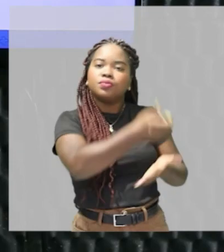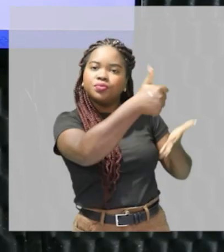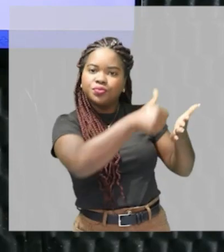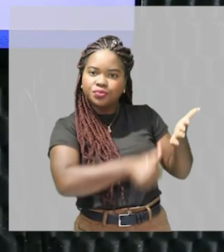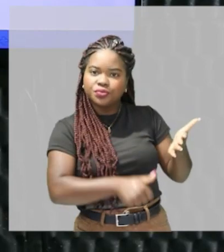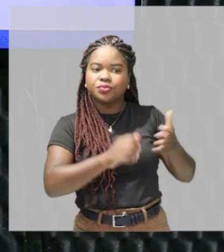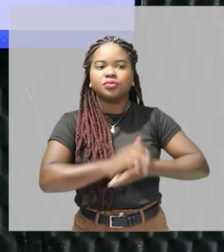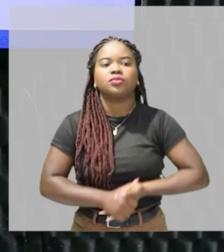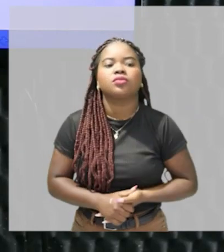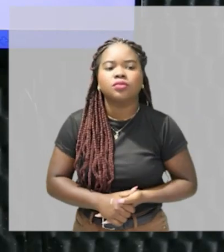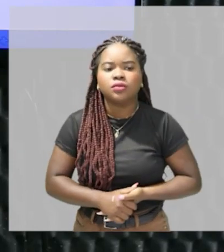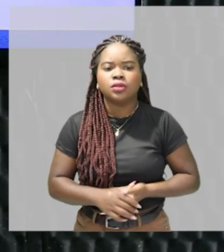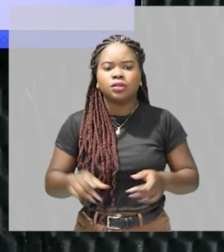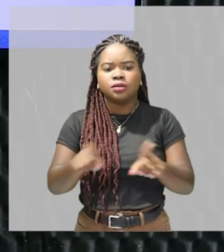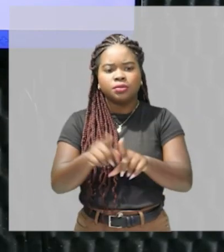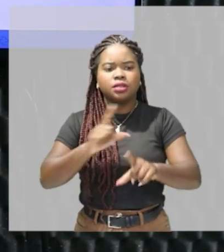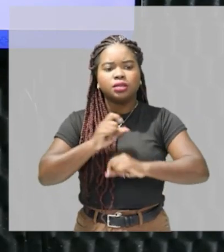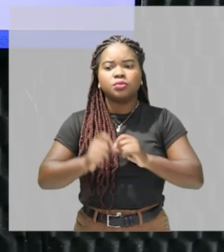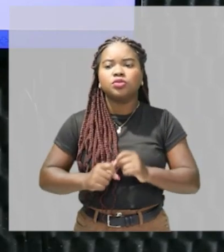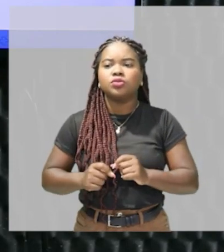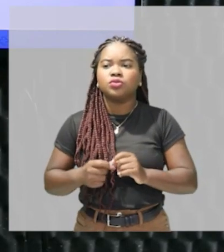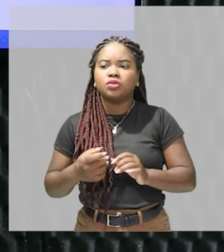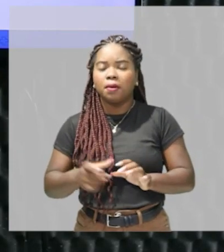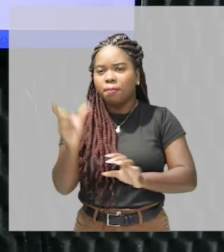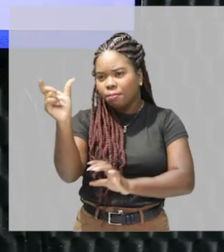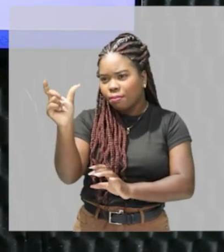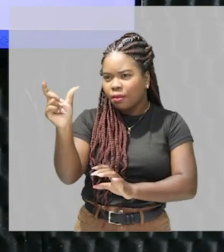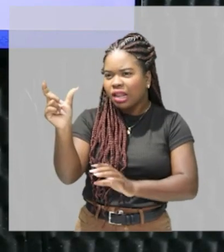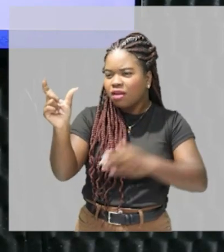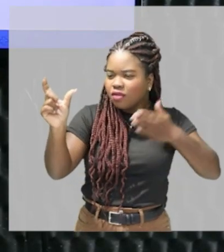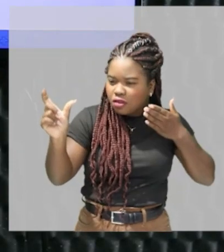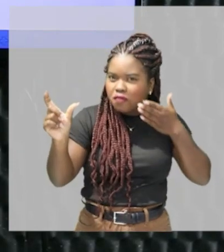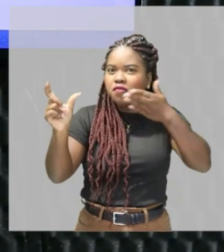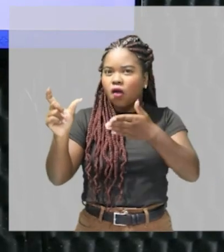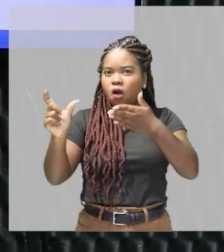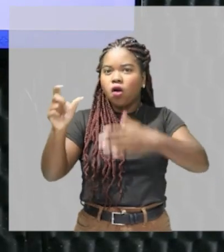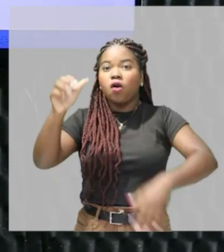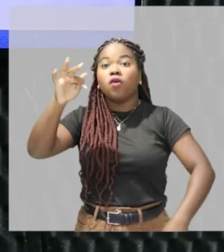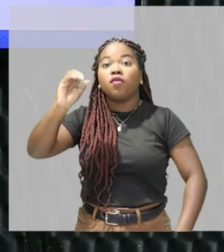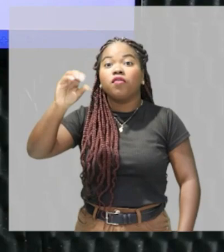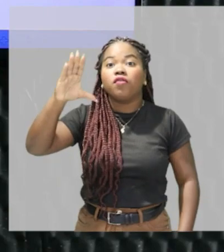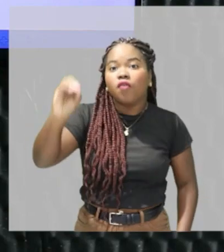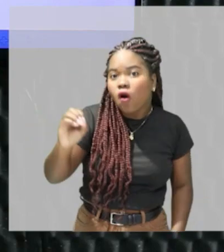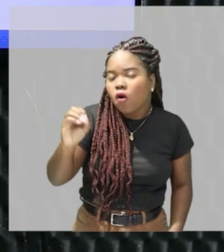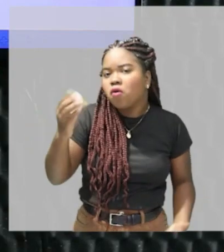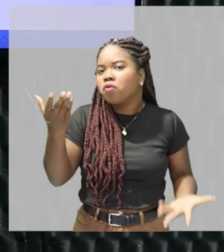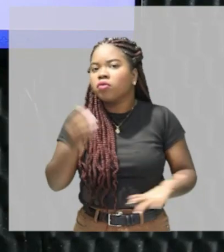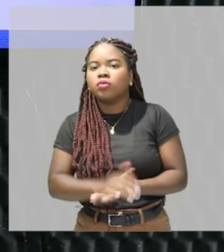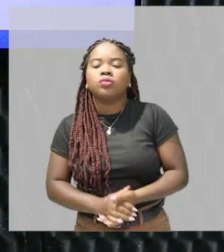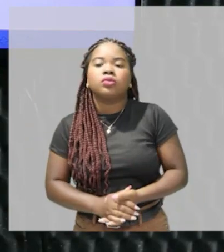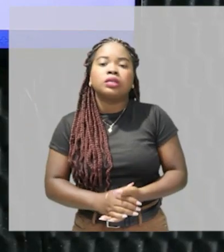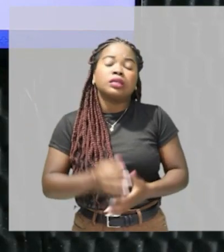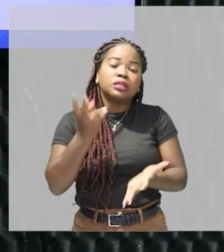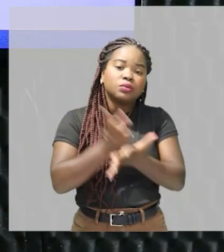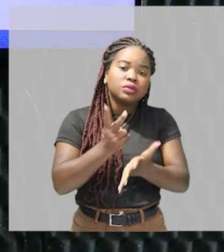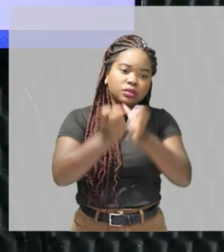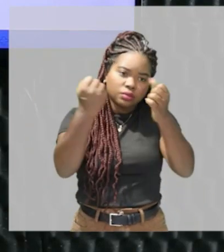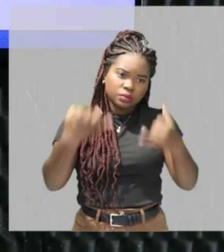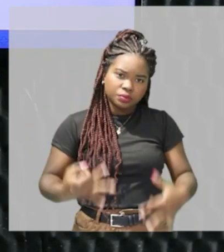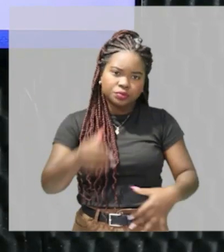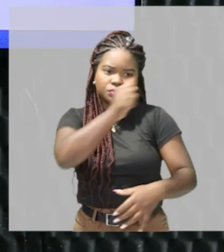destacados, também grande frequência. Eu sempre digo para os meus alunos que se o autor se preocupou em colocar alguma